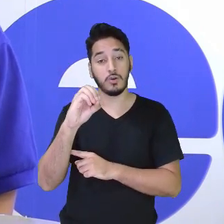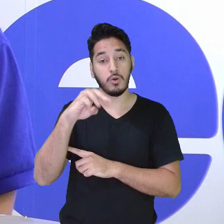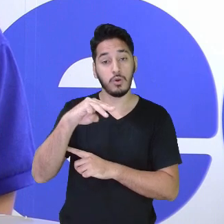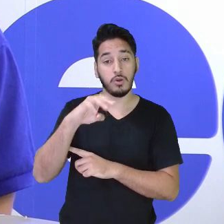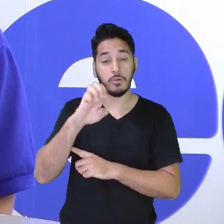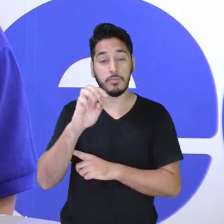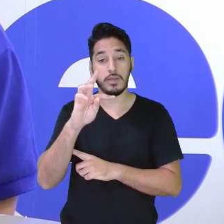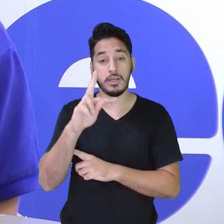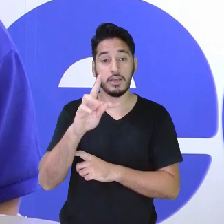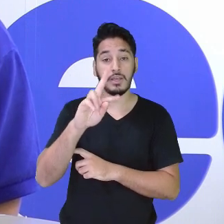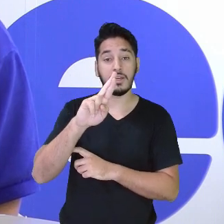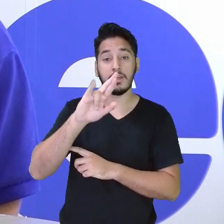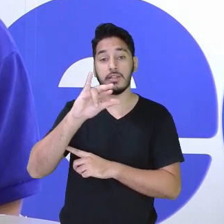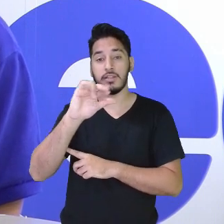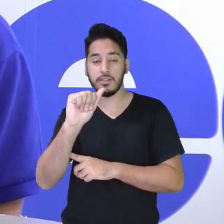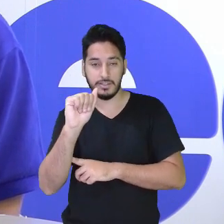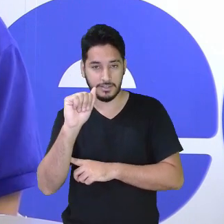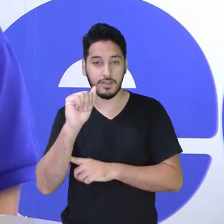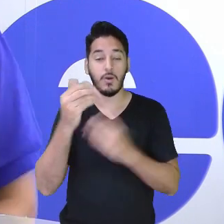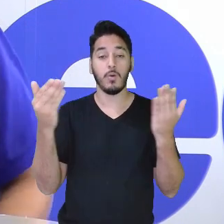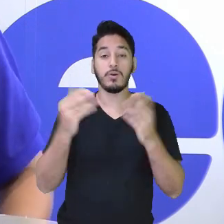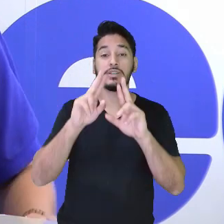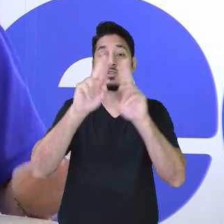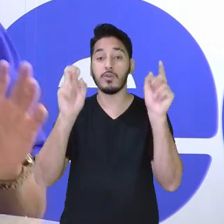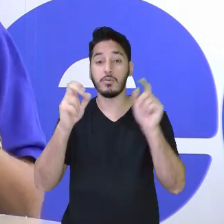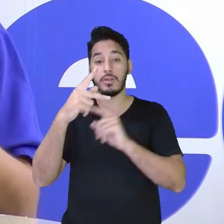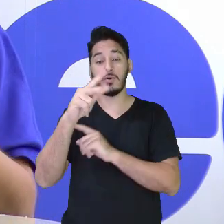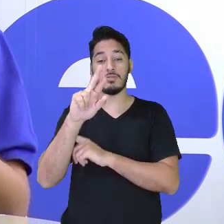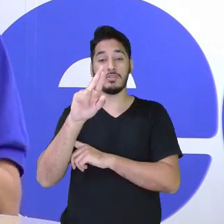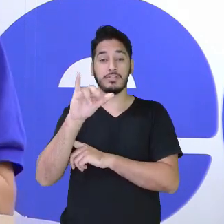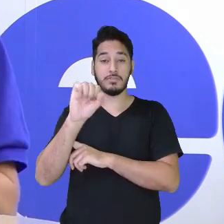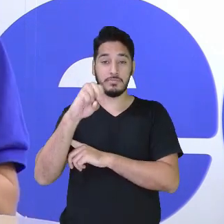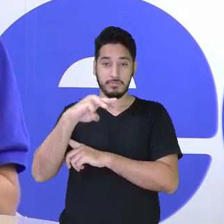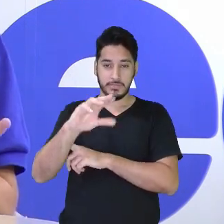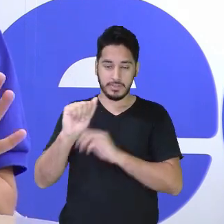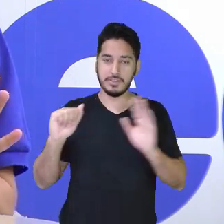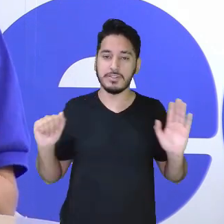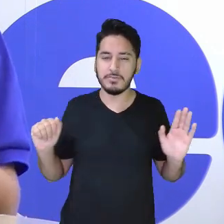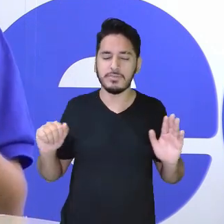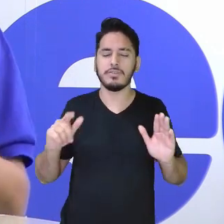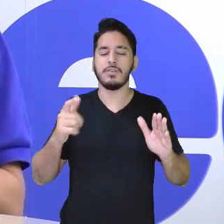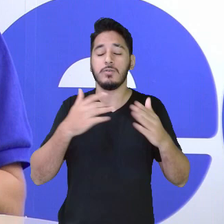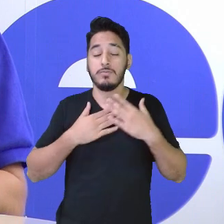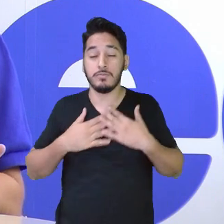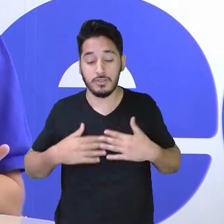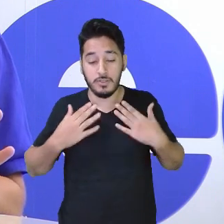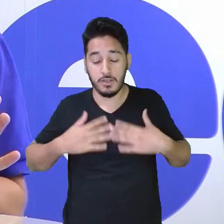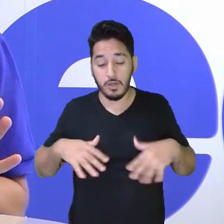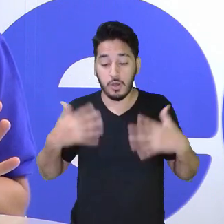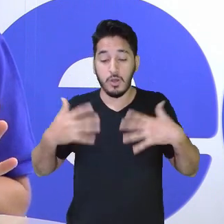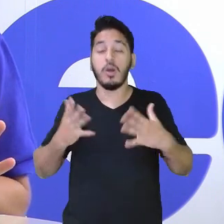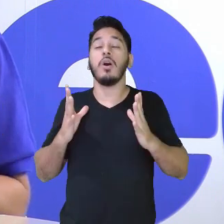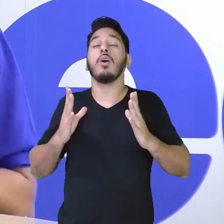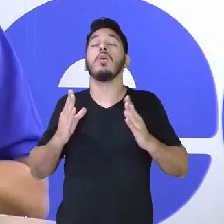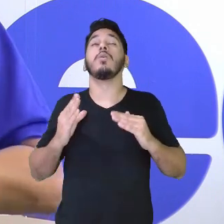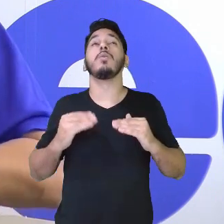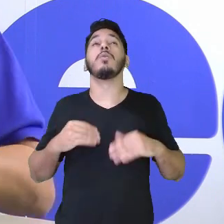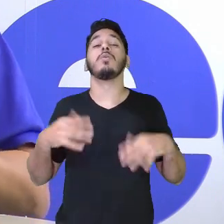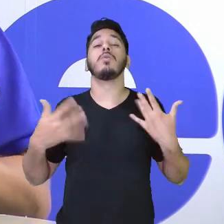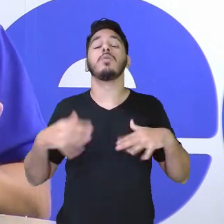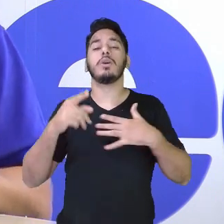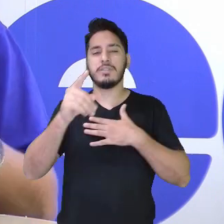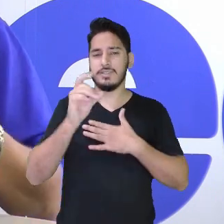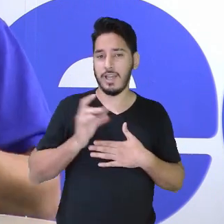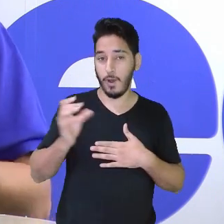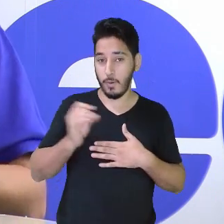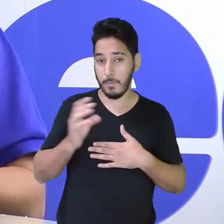nós vamos falar sobre os prismas. Então, dá uma levantada, dá uma descansada, né? Quem ficou